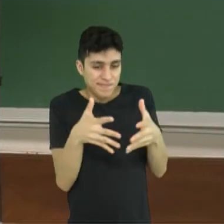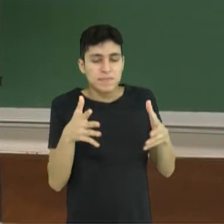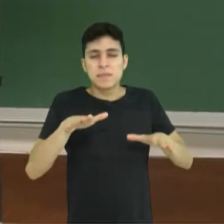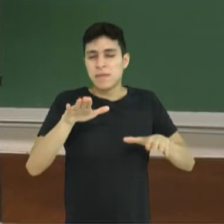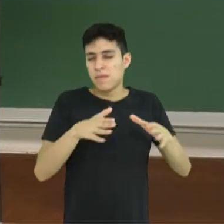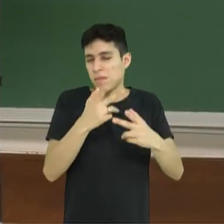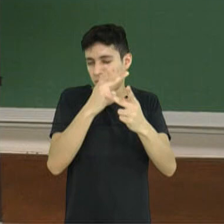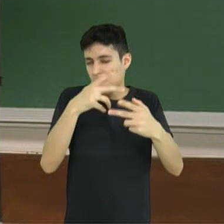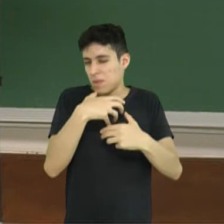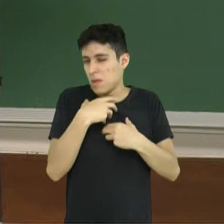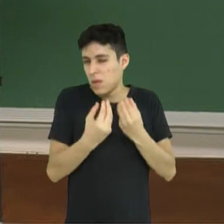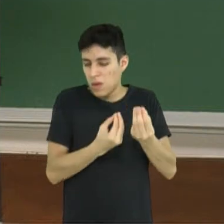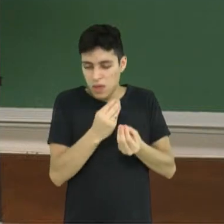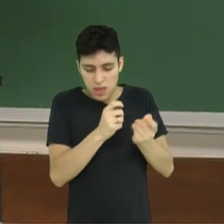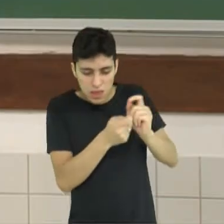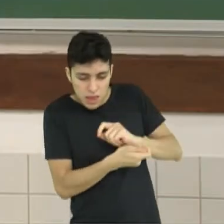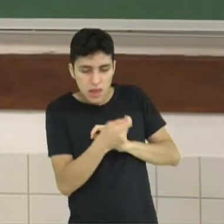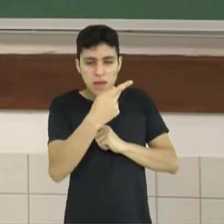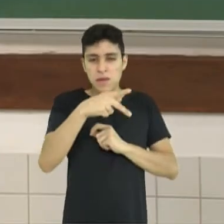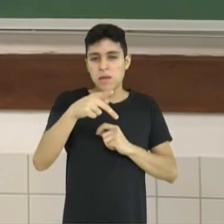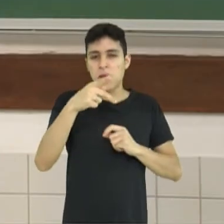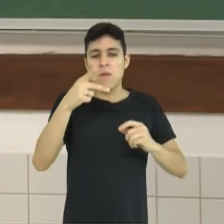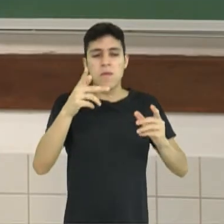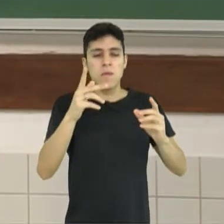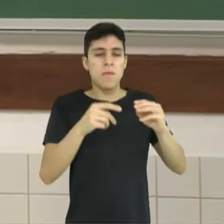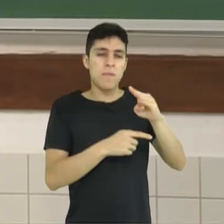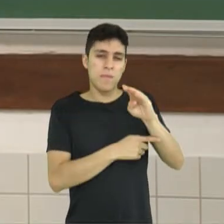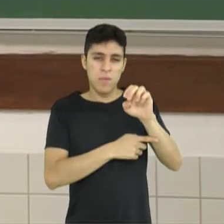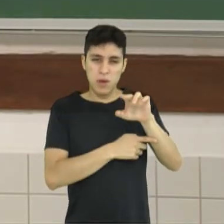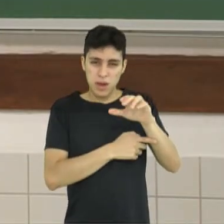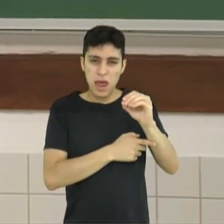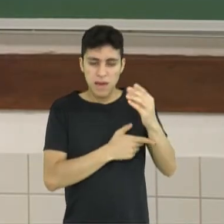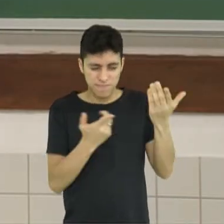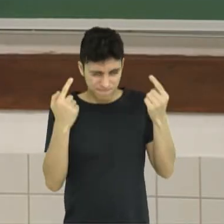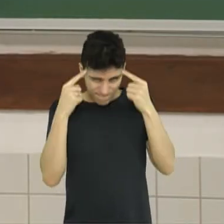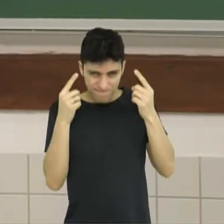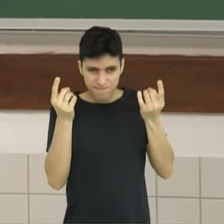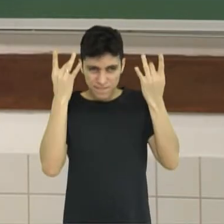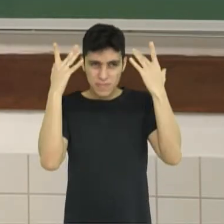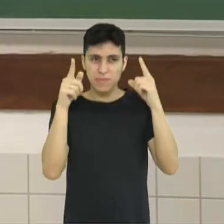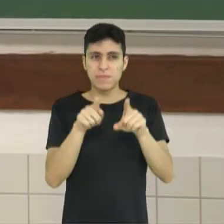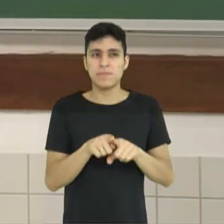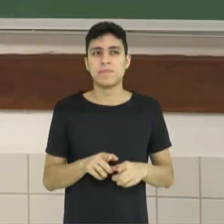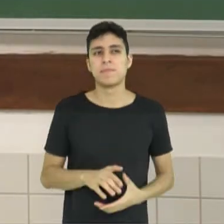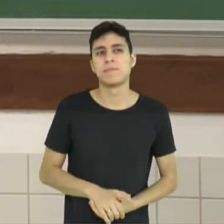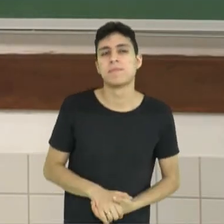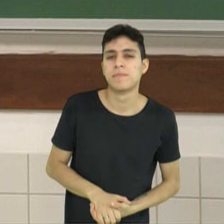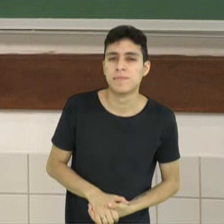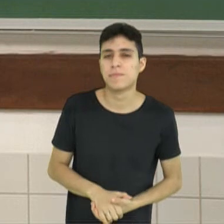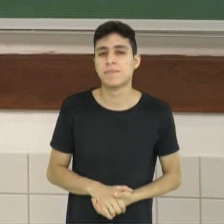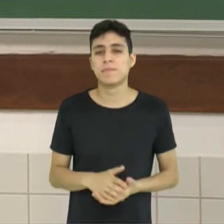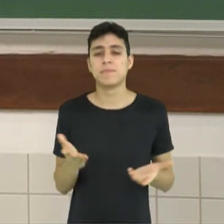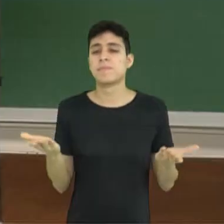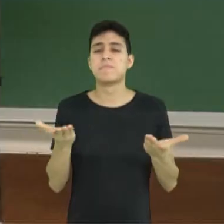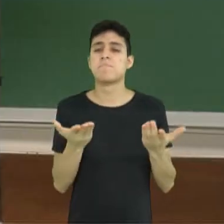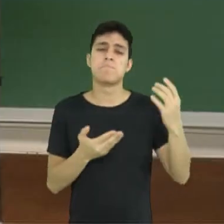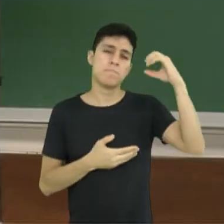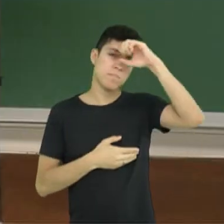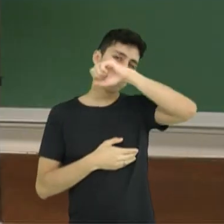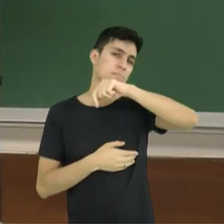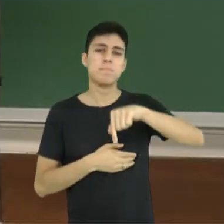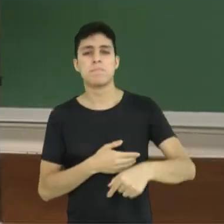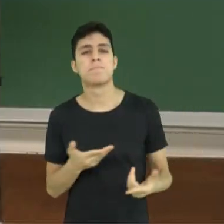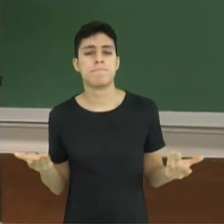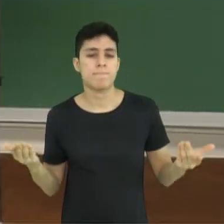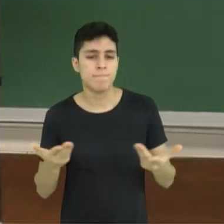você vai trabalhar o seu boneco e a proporção que você quer. Então, bem facinho também, pode trabalhar dessa maneira. E o que nós